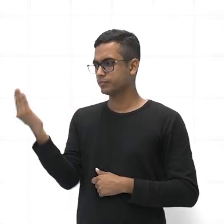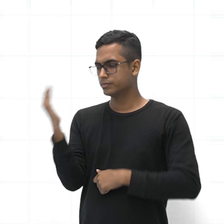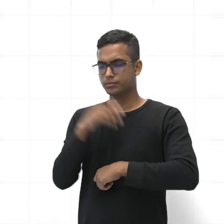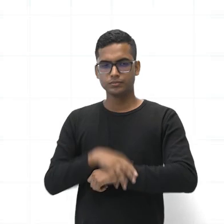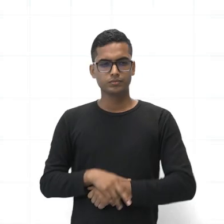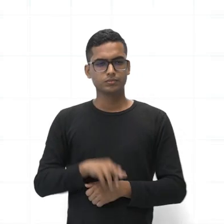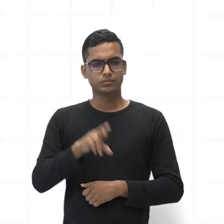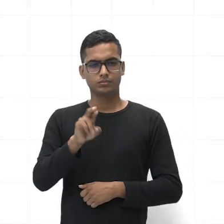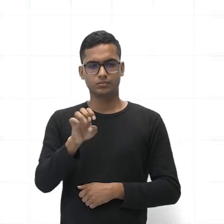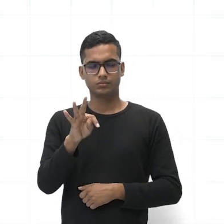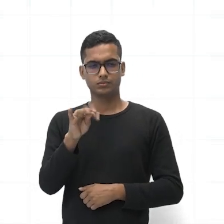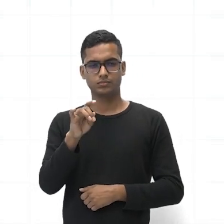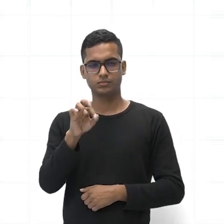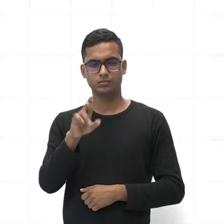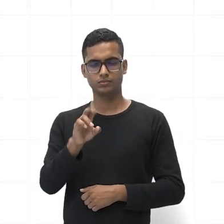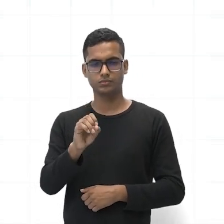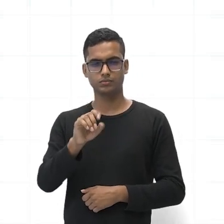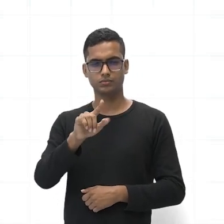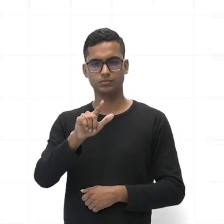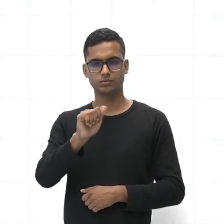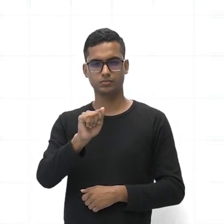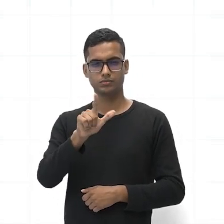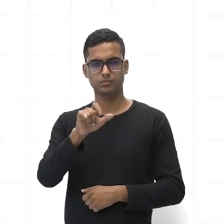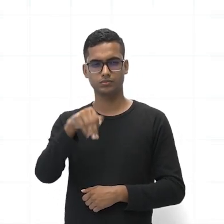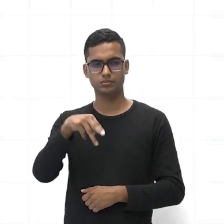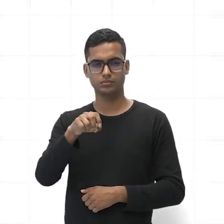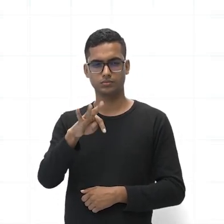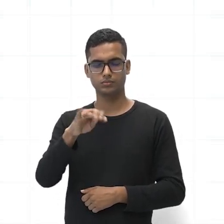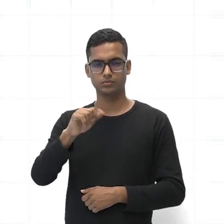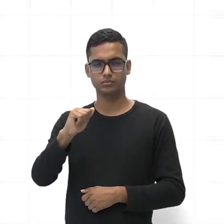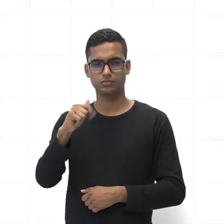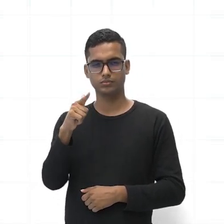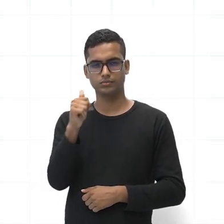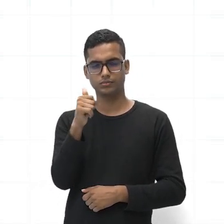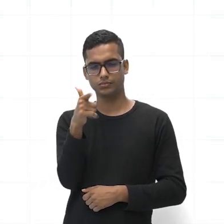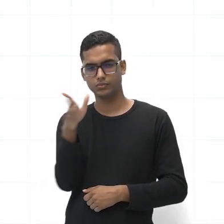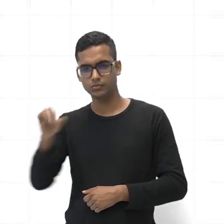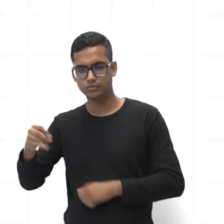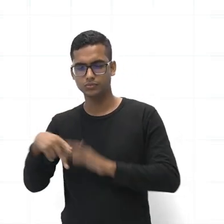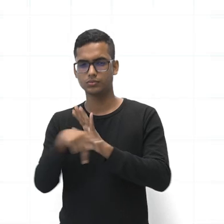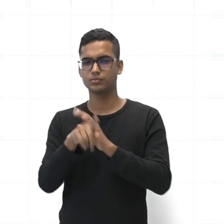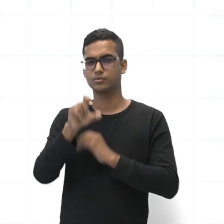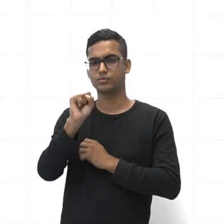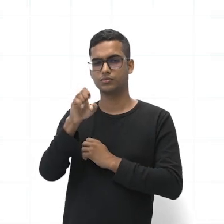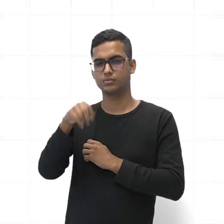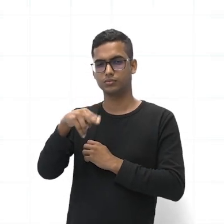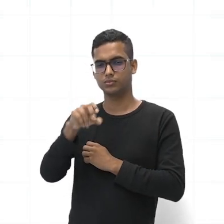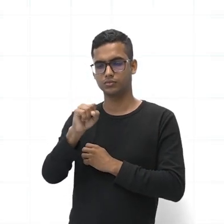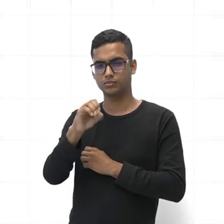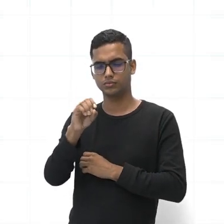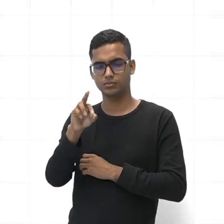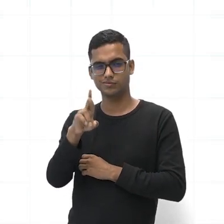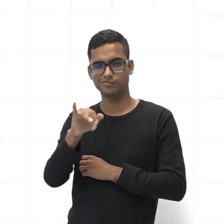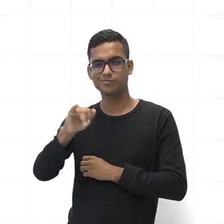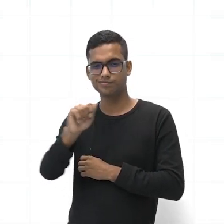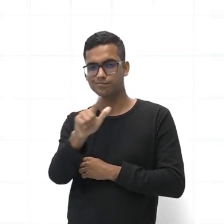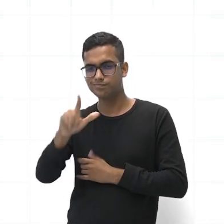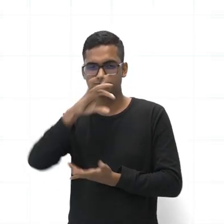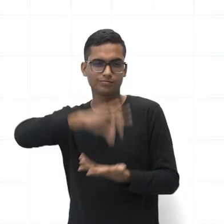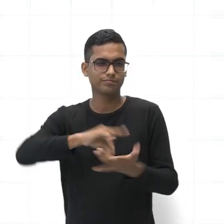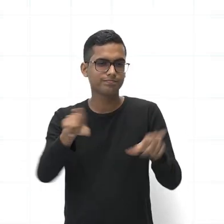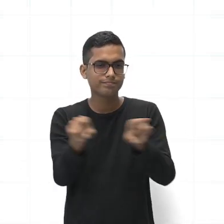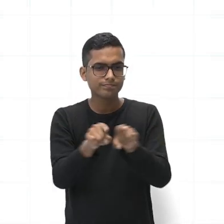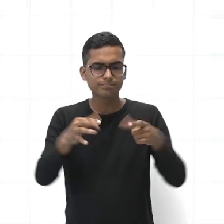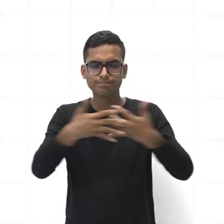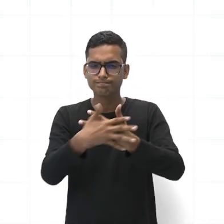retroalimentação sensorial. Bem, os receptores sensoriais localizados nos músculos, tendões